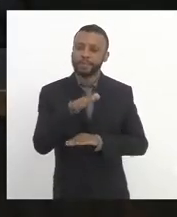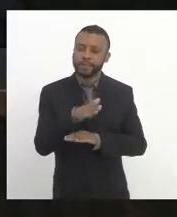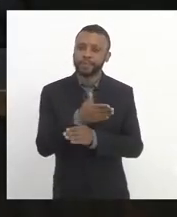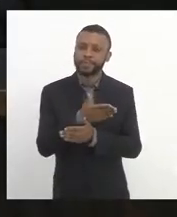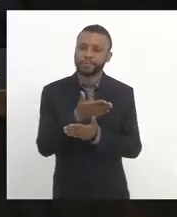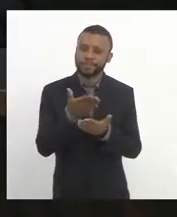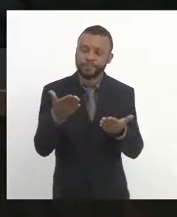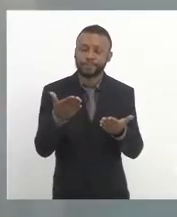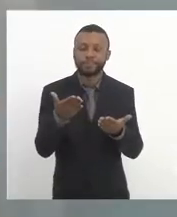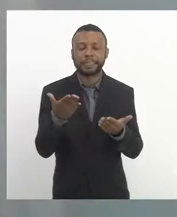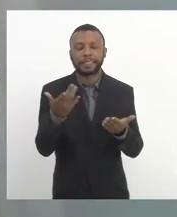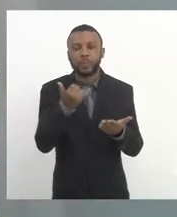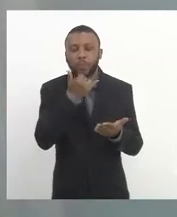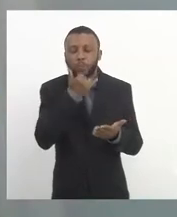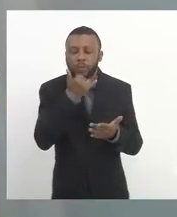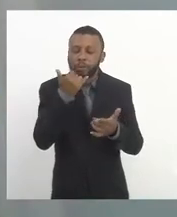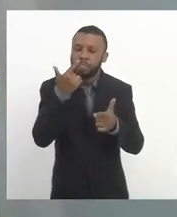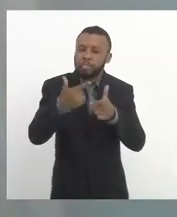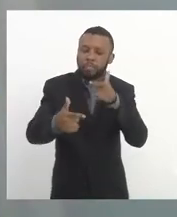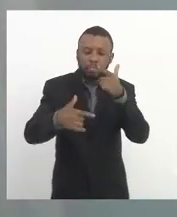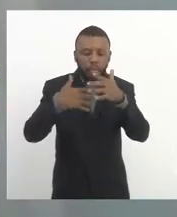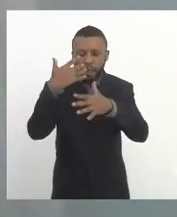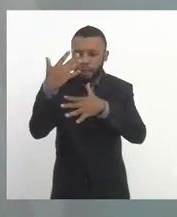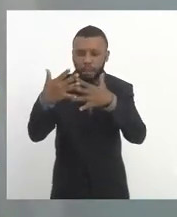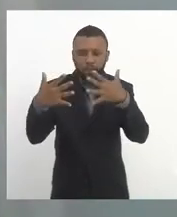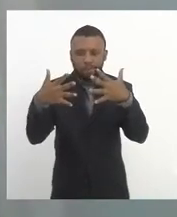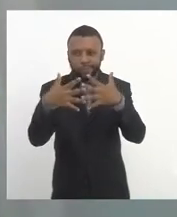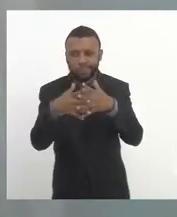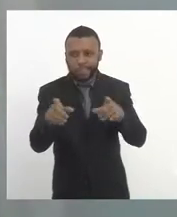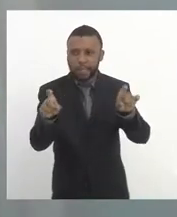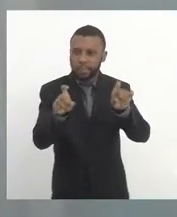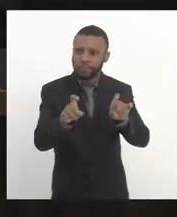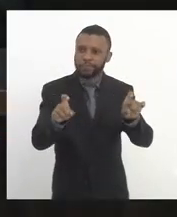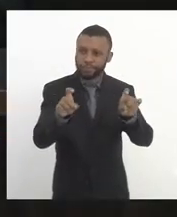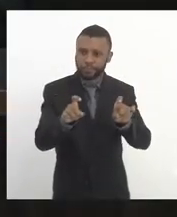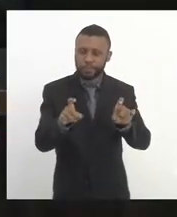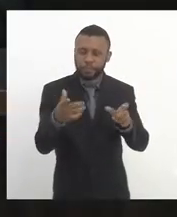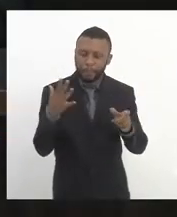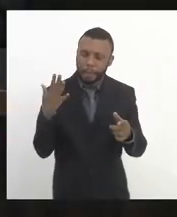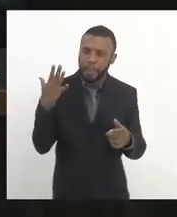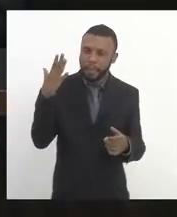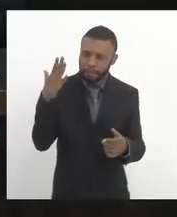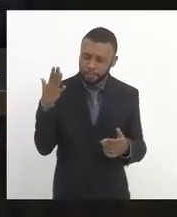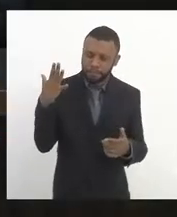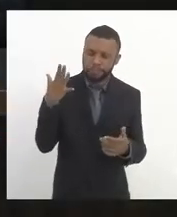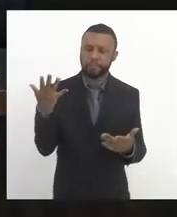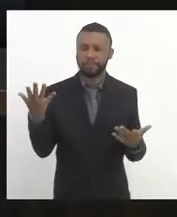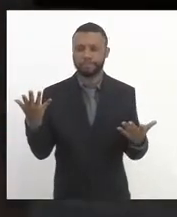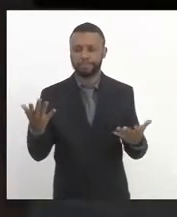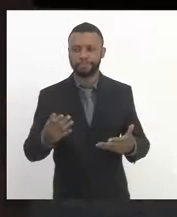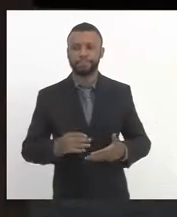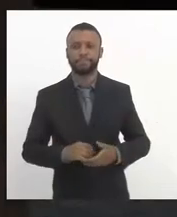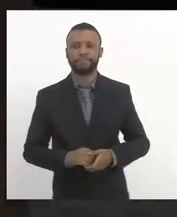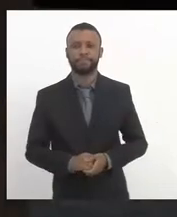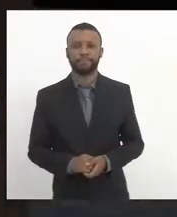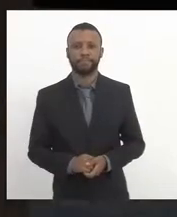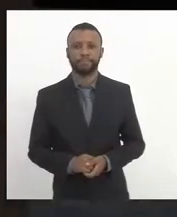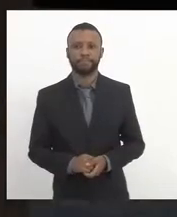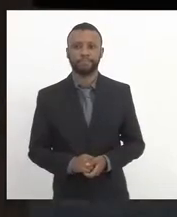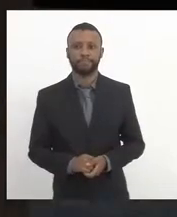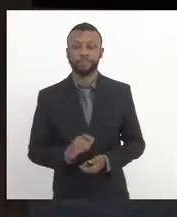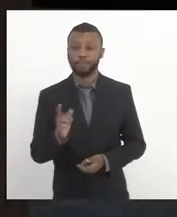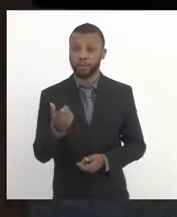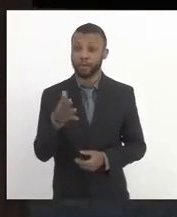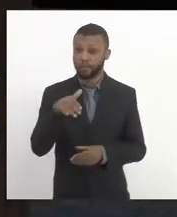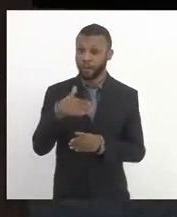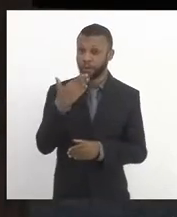briga danada com esse computador. Ainda estou no terceiro round. Terceiro round, está certo, deputada Marta. Parecer